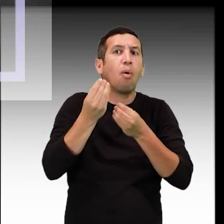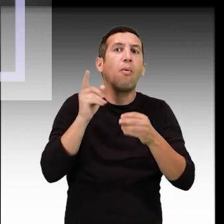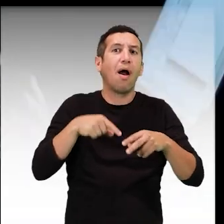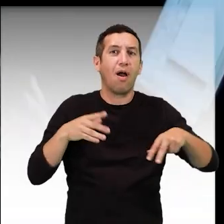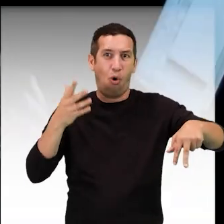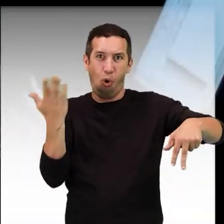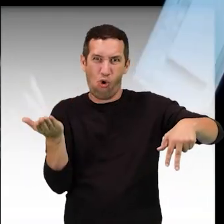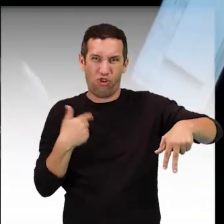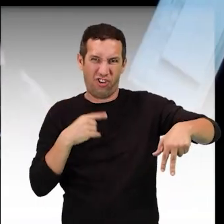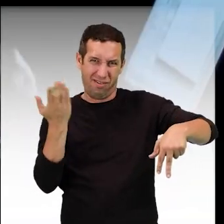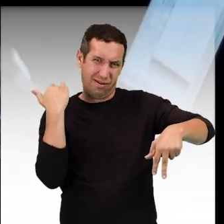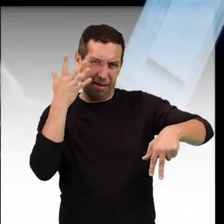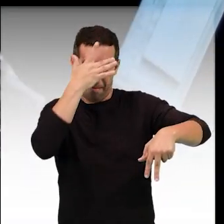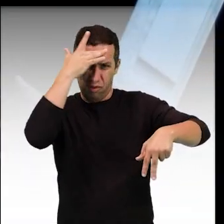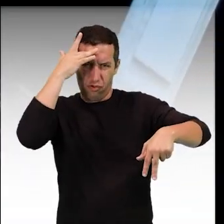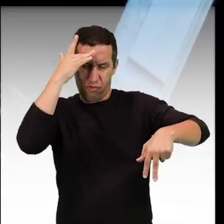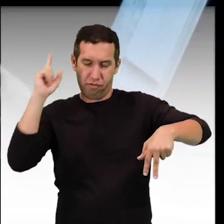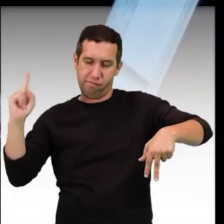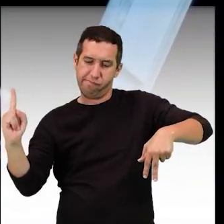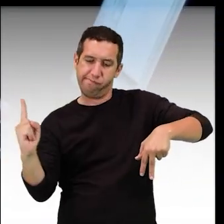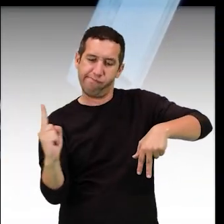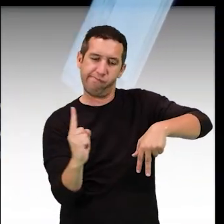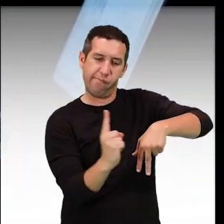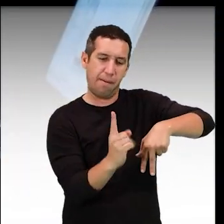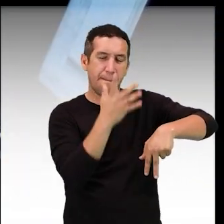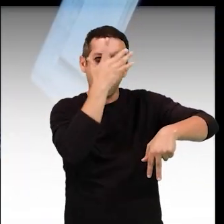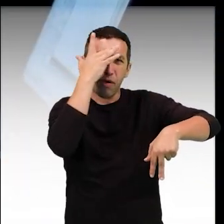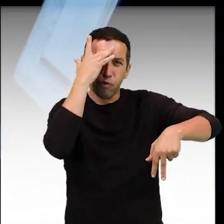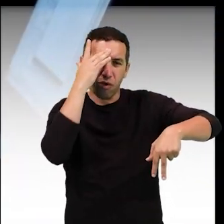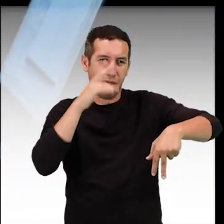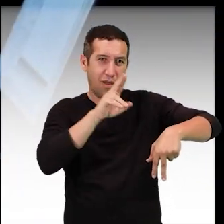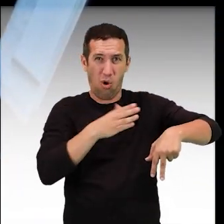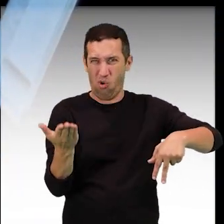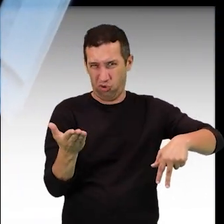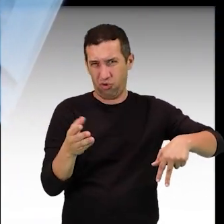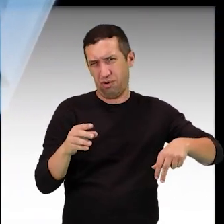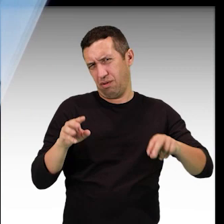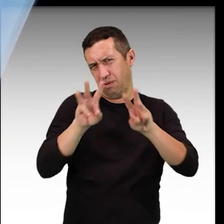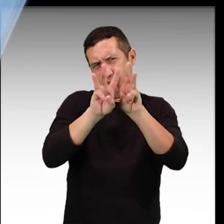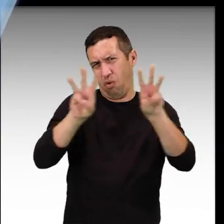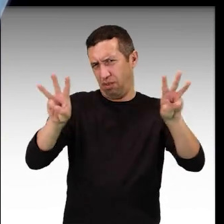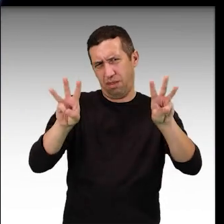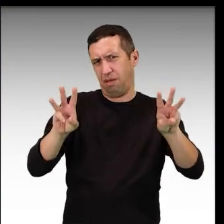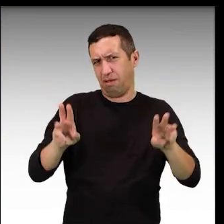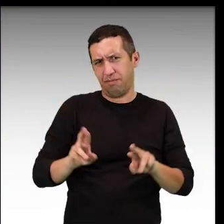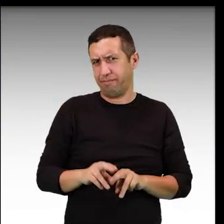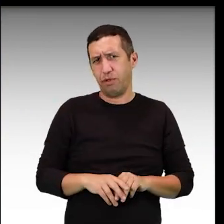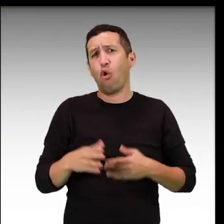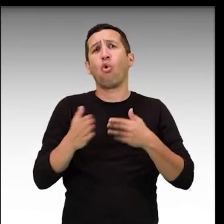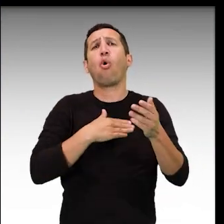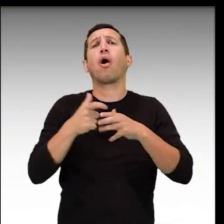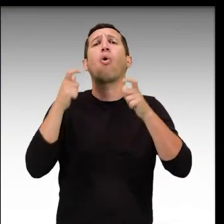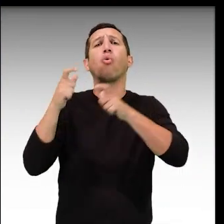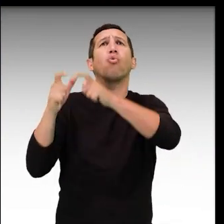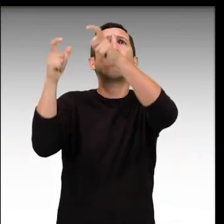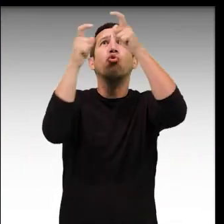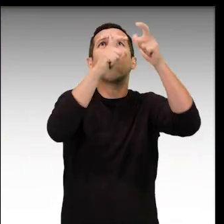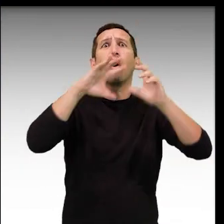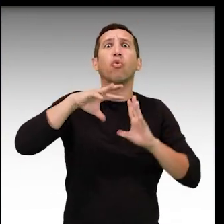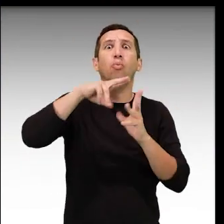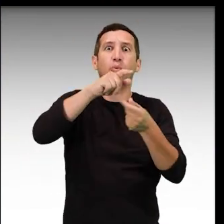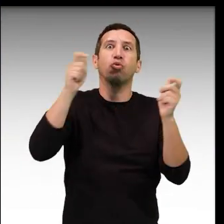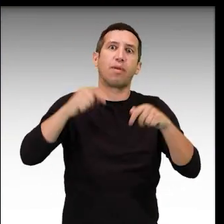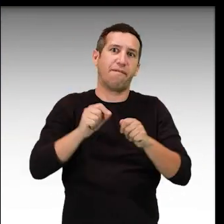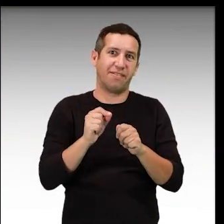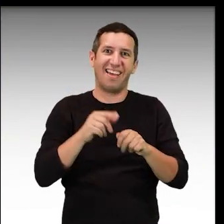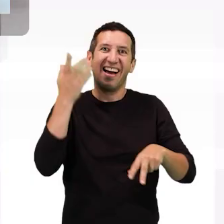vítimas têm mudado. Antigamente, alguém próximo fazia o trabalho de aliciamento. Hoje, com a internet, isso pode ser feito de